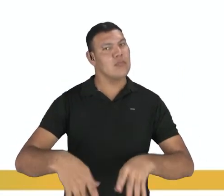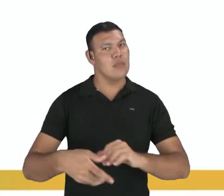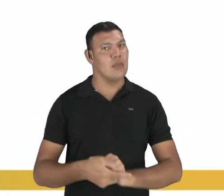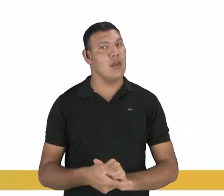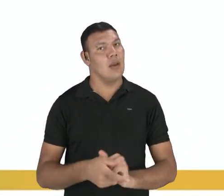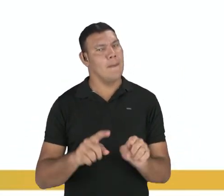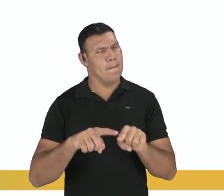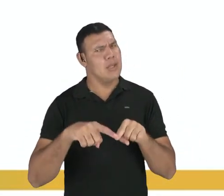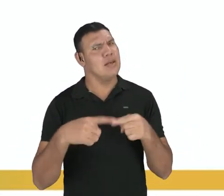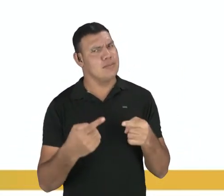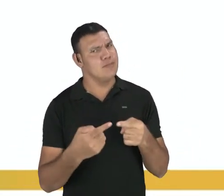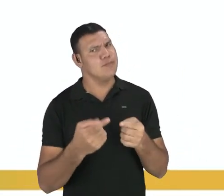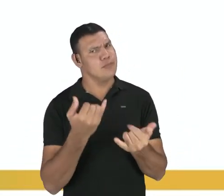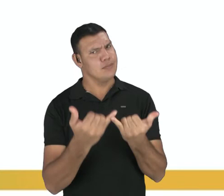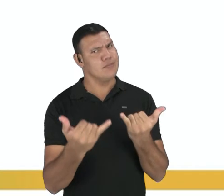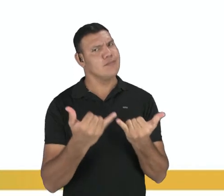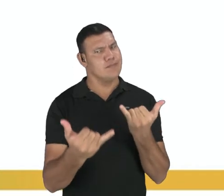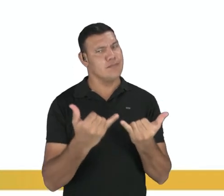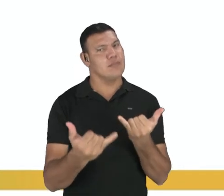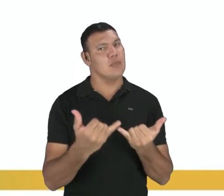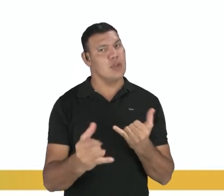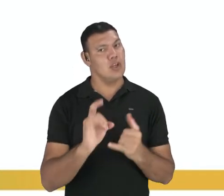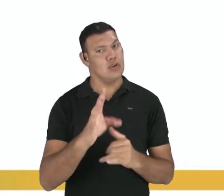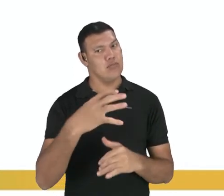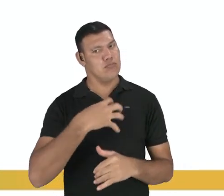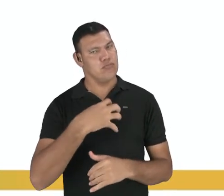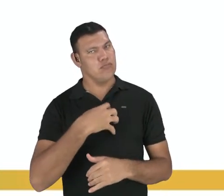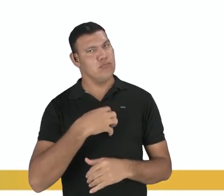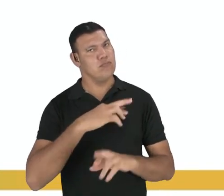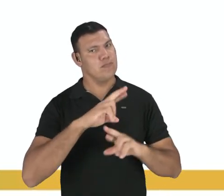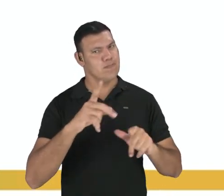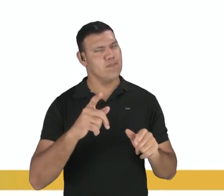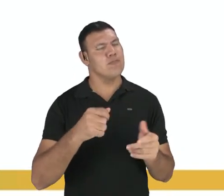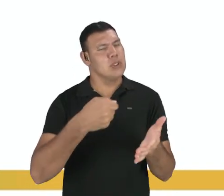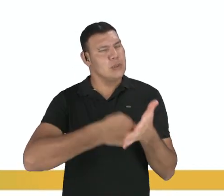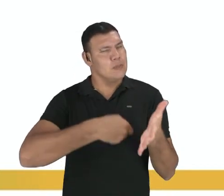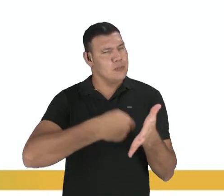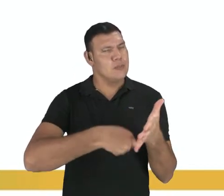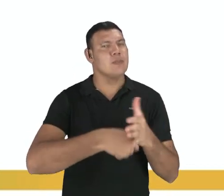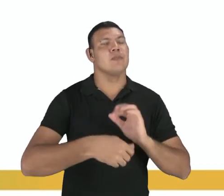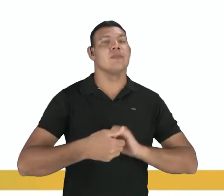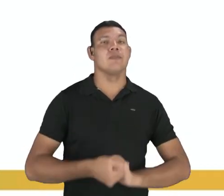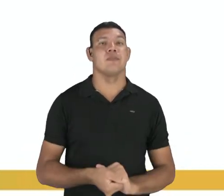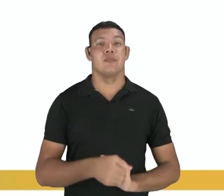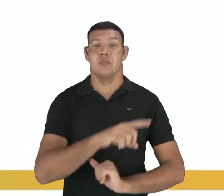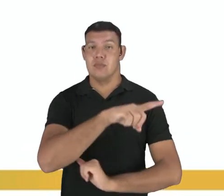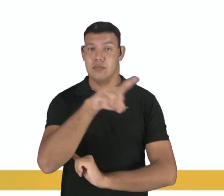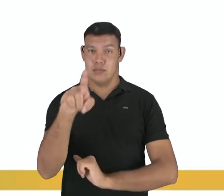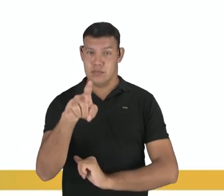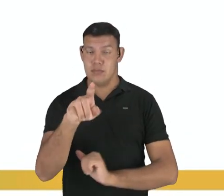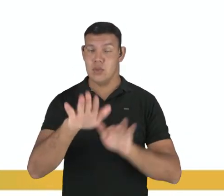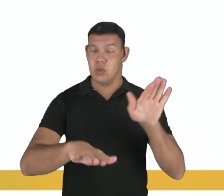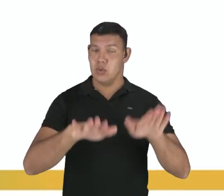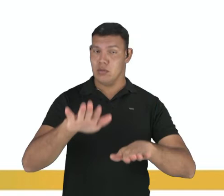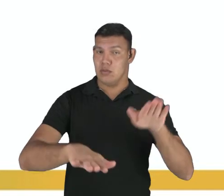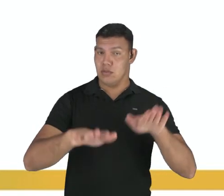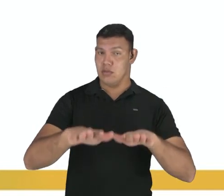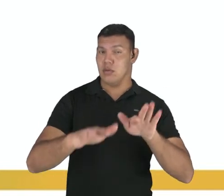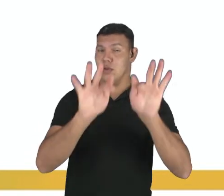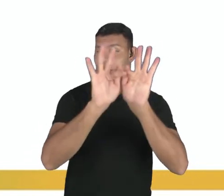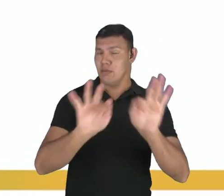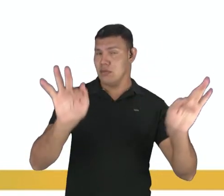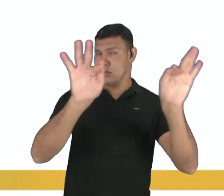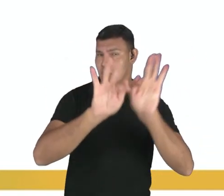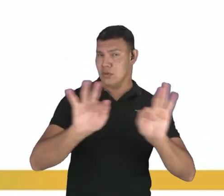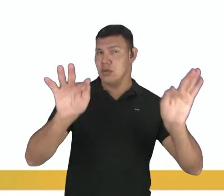é praticamente a mesma coisa, mas é um sentido diferente. Reforçando para vocês que, dependendo da